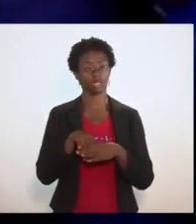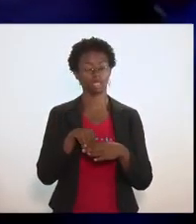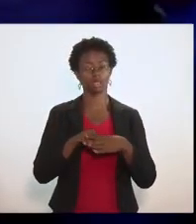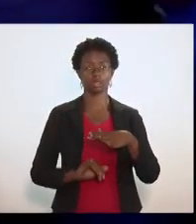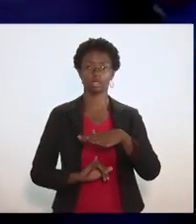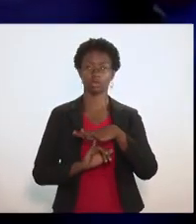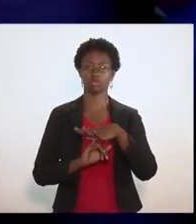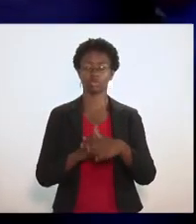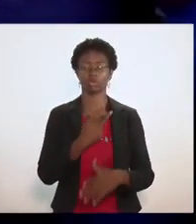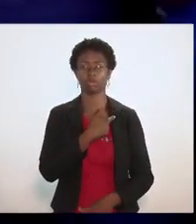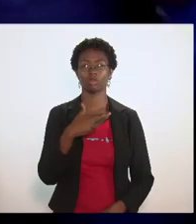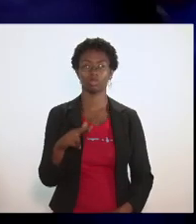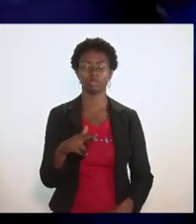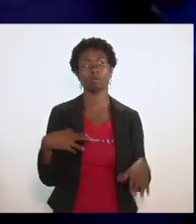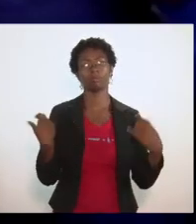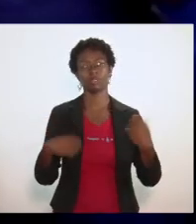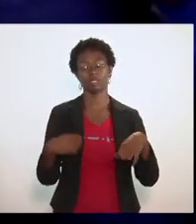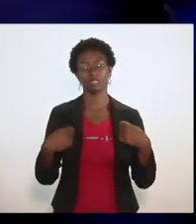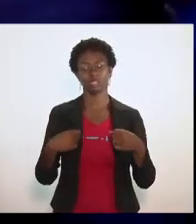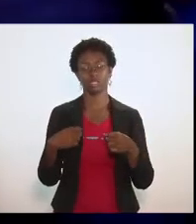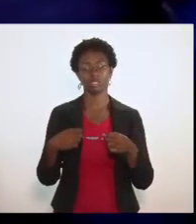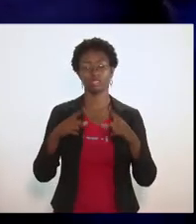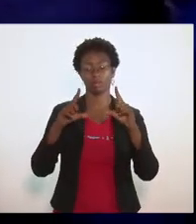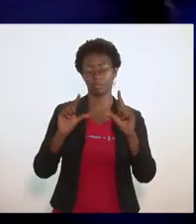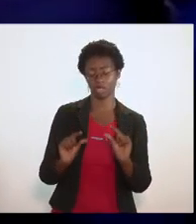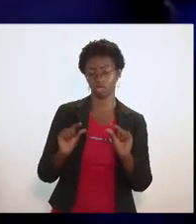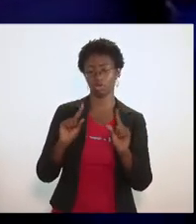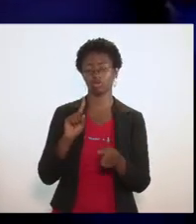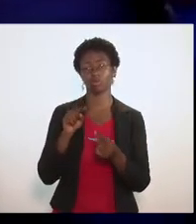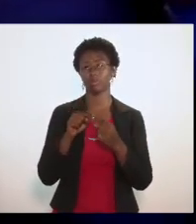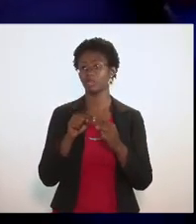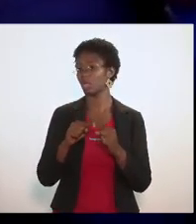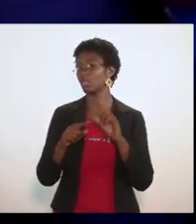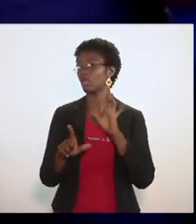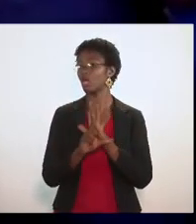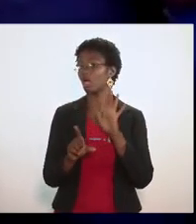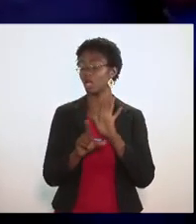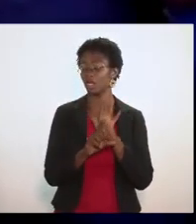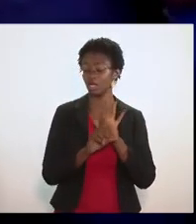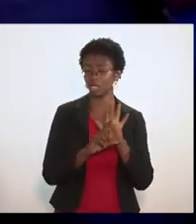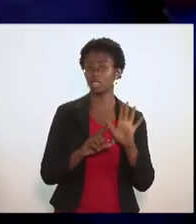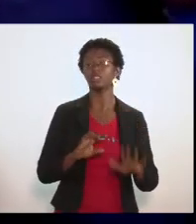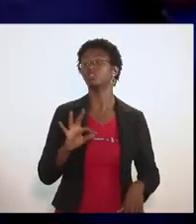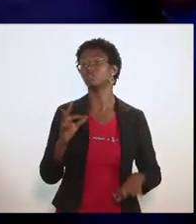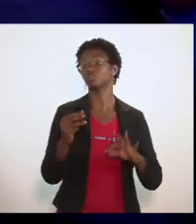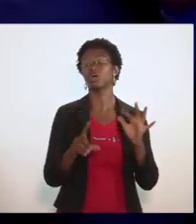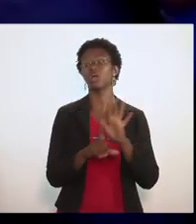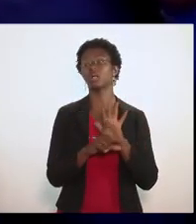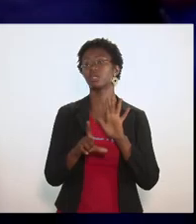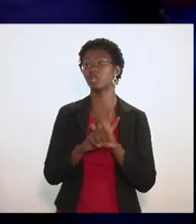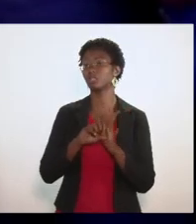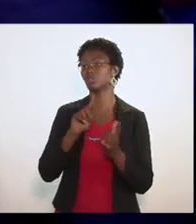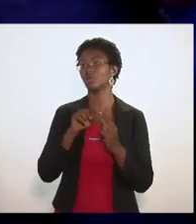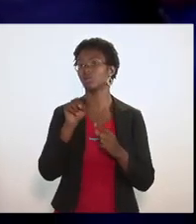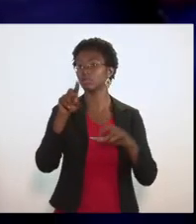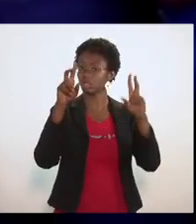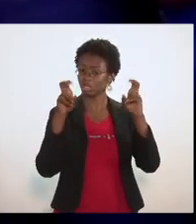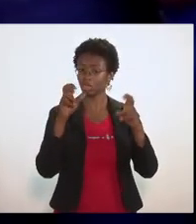Mas sem objeção, de toda sorte. Lê lá, faz favor. Oi? Lê, por favor. Os níveis de